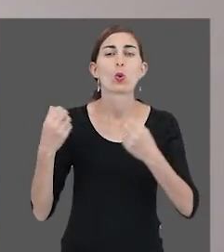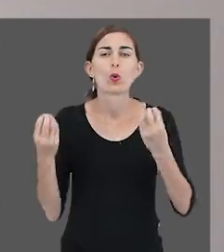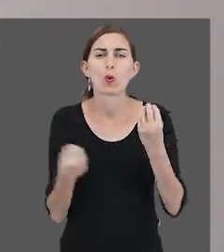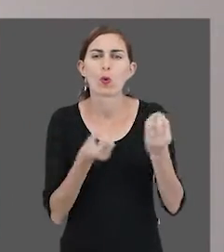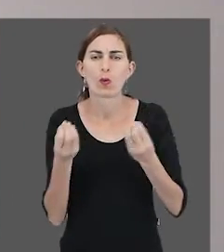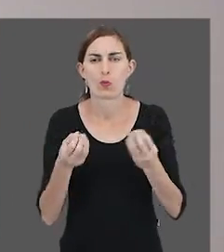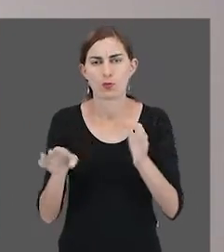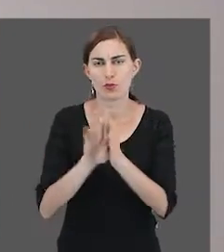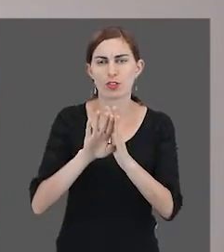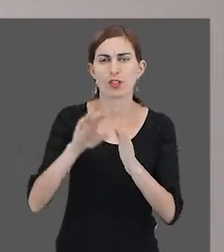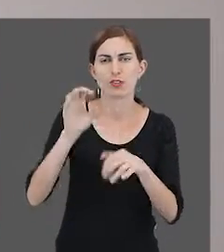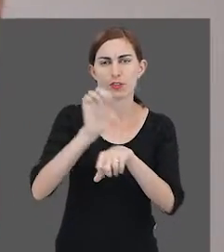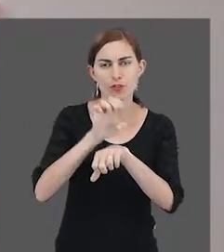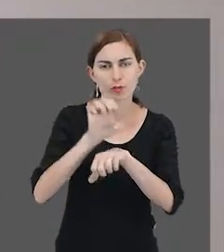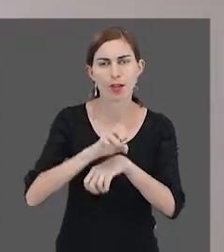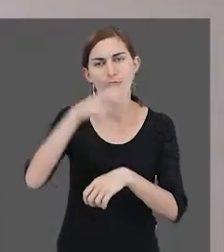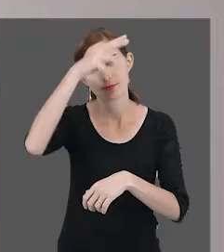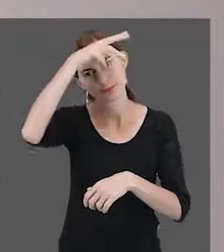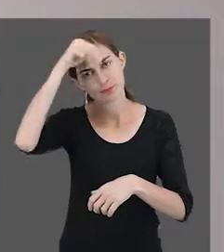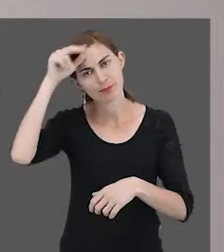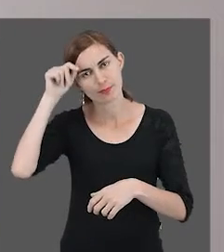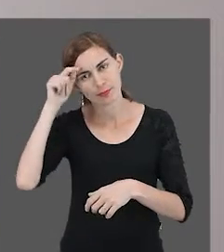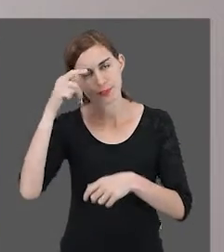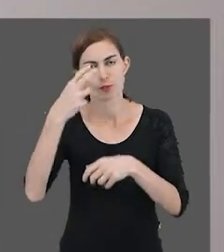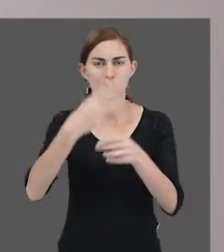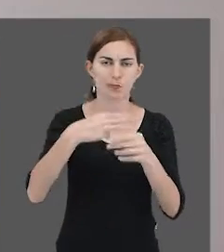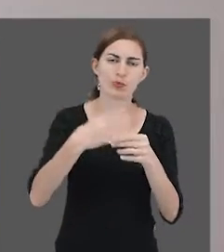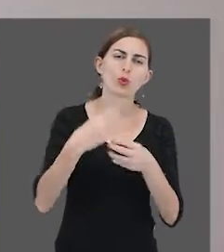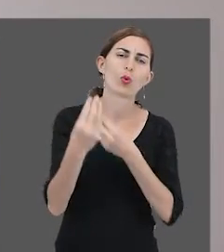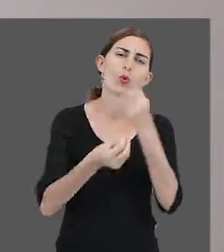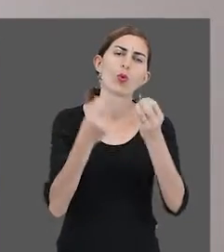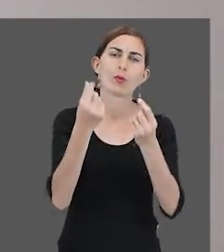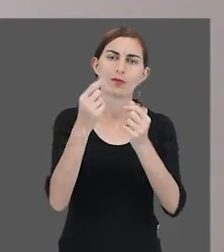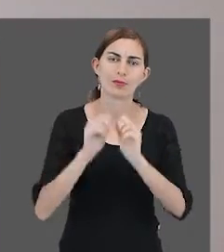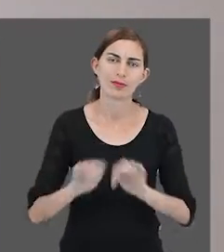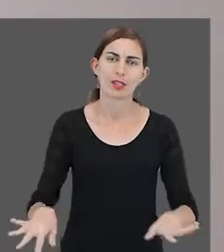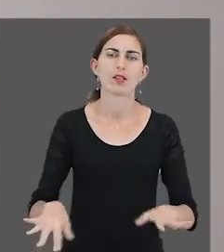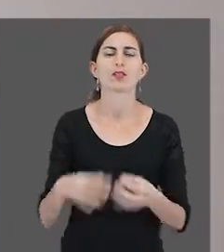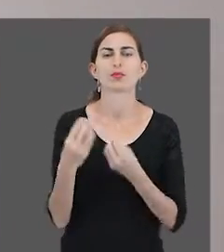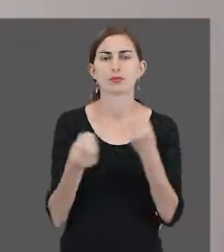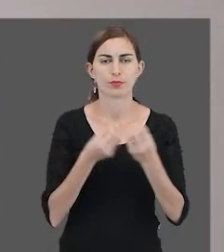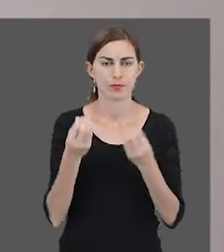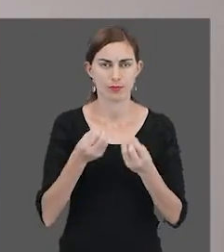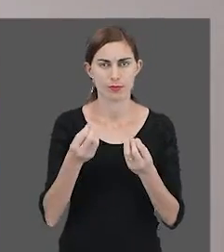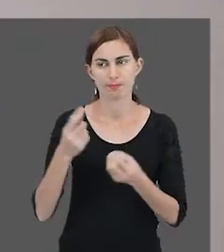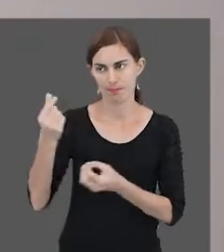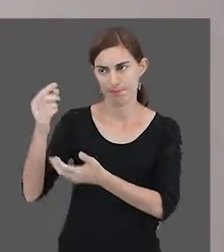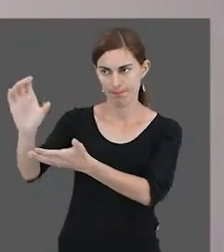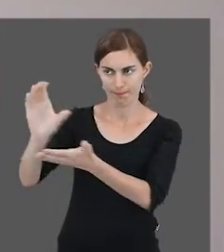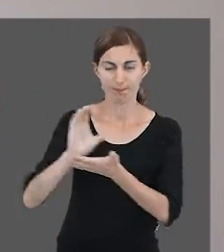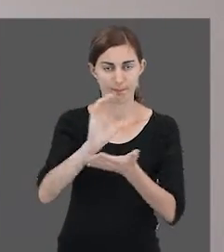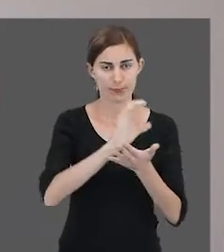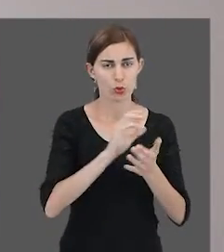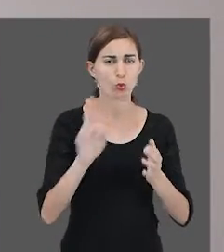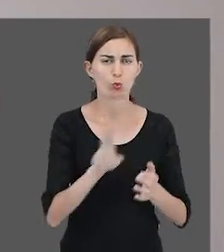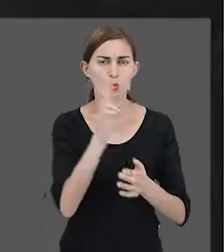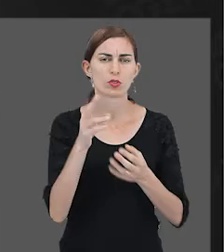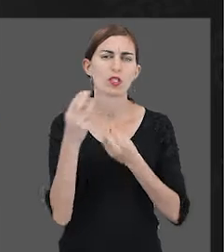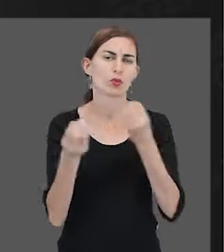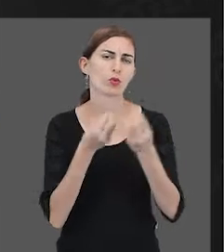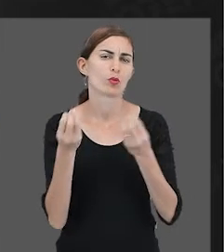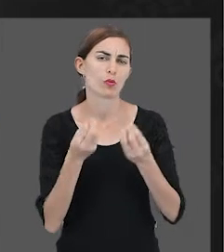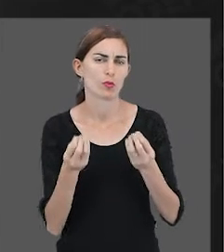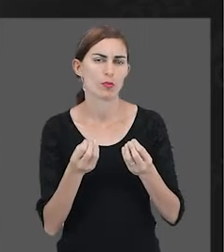e municípios, como ela pode ser gasta? Como ela deve ser gasta? Como a lei estabelece, certo? O recurso do Fundeb ele deve ser gasto da seguinte